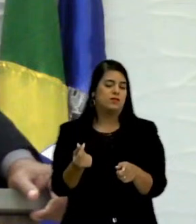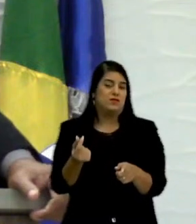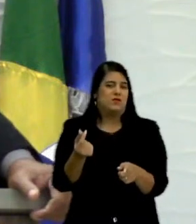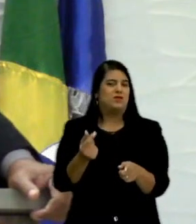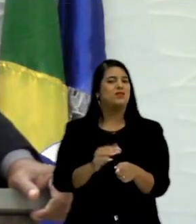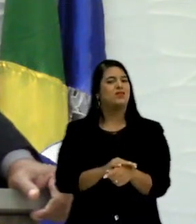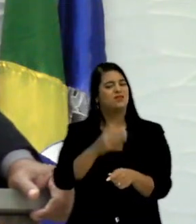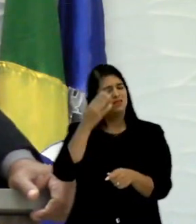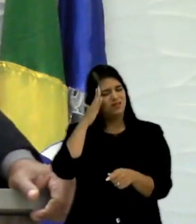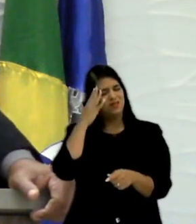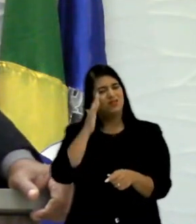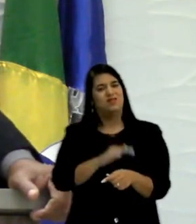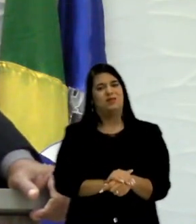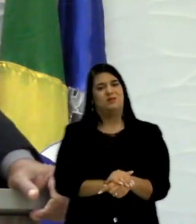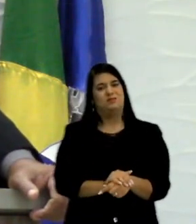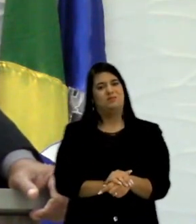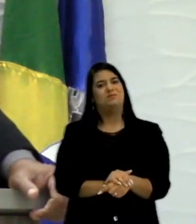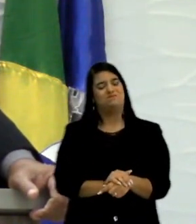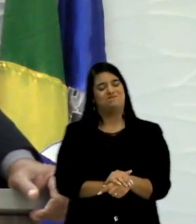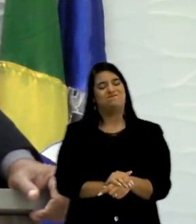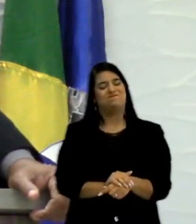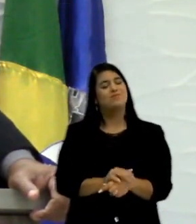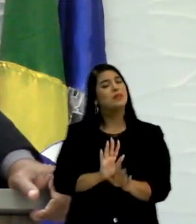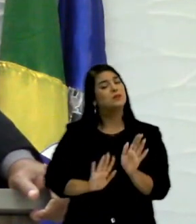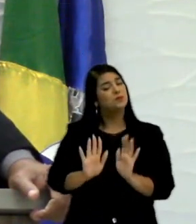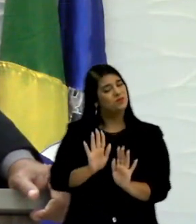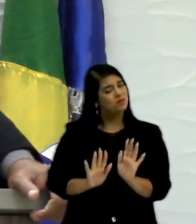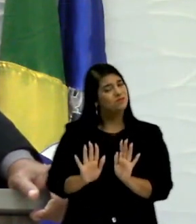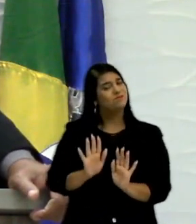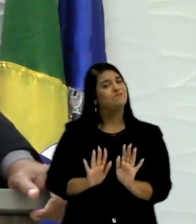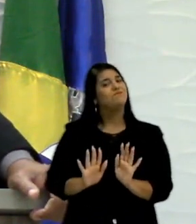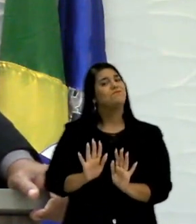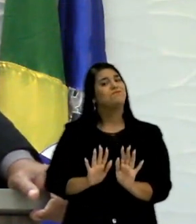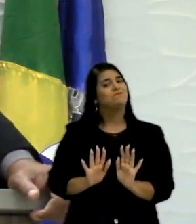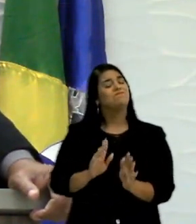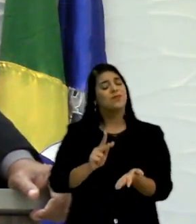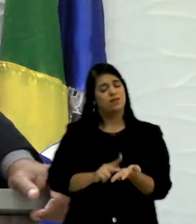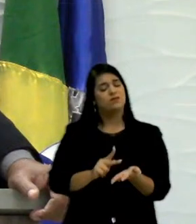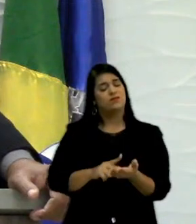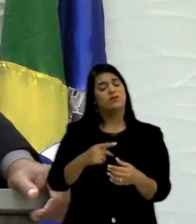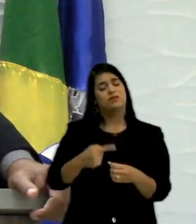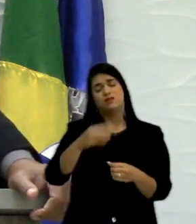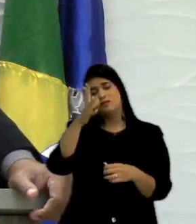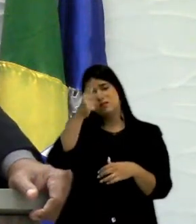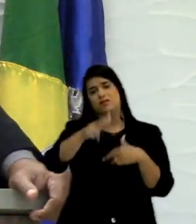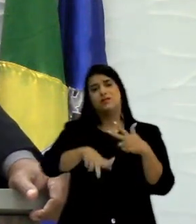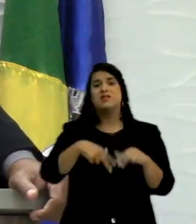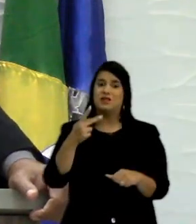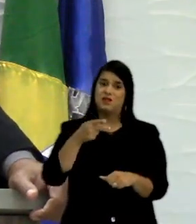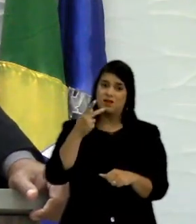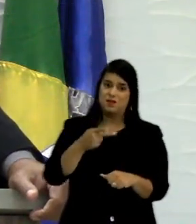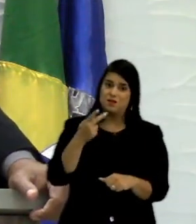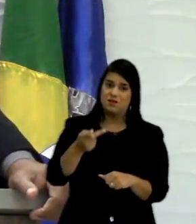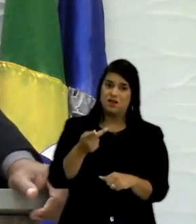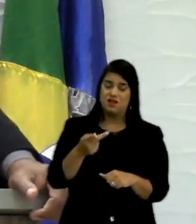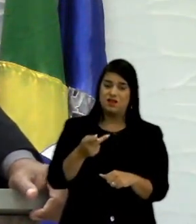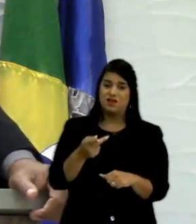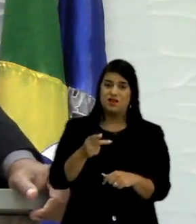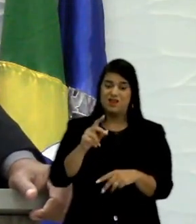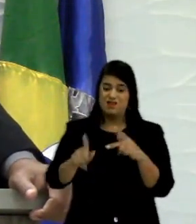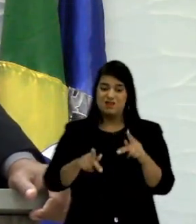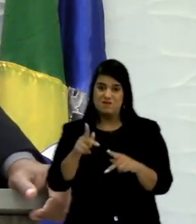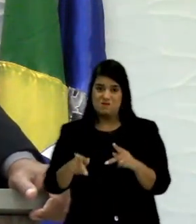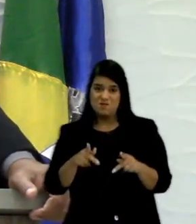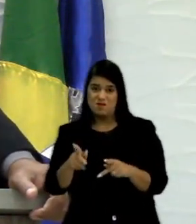senhor. Muita pessoa gosta do senhor, mas tem uma que gosta do seu dinheiro. Isso é a verdade, São Bento. Aí quando eu falo isso aí o povo,